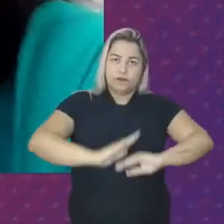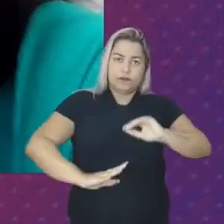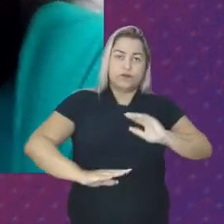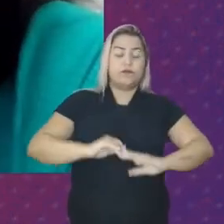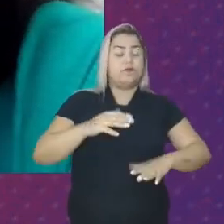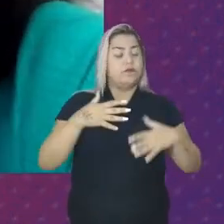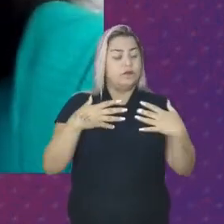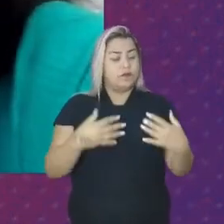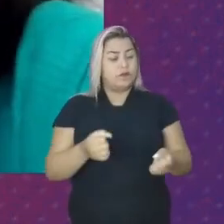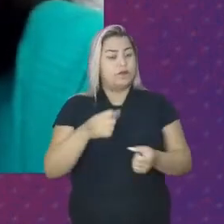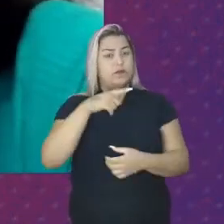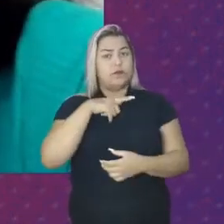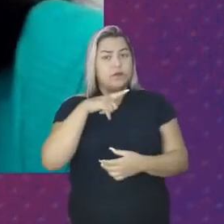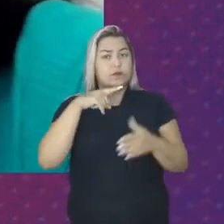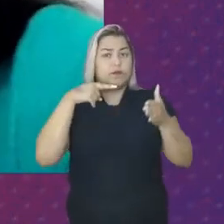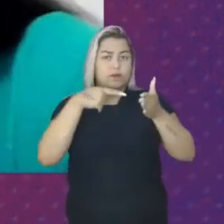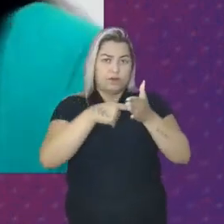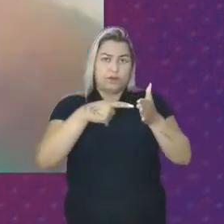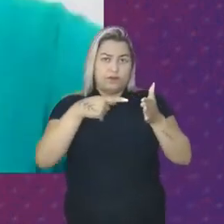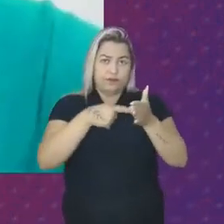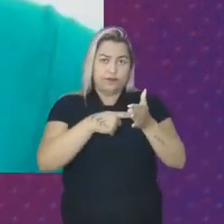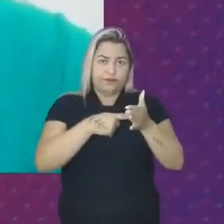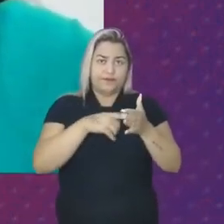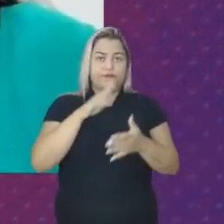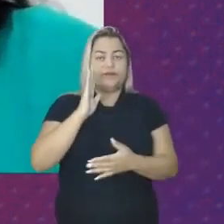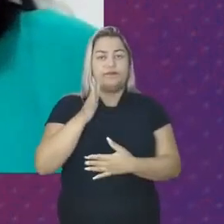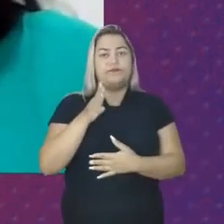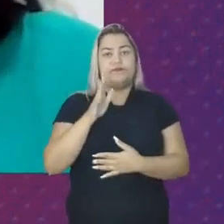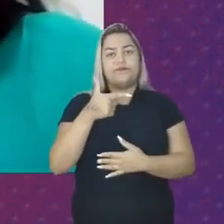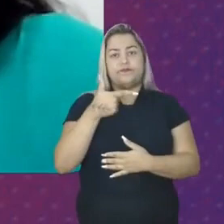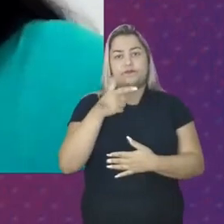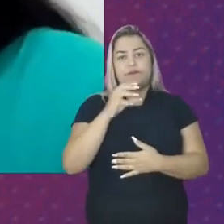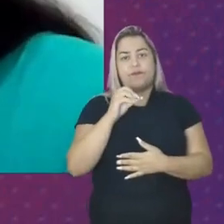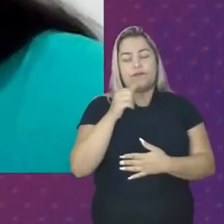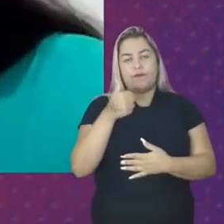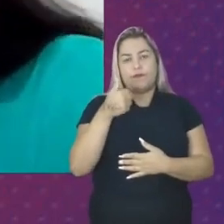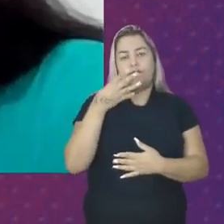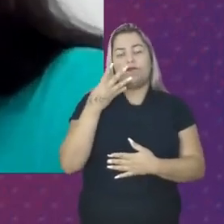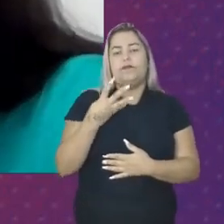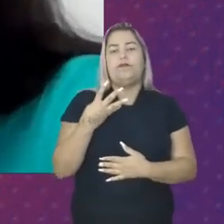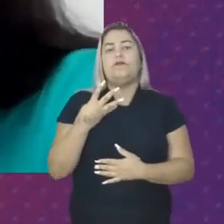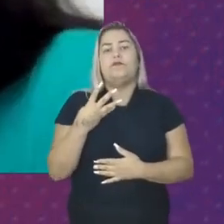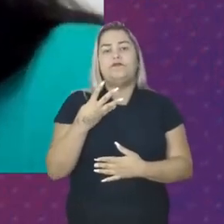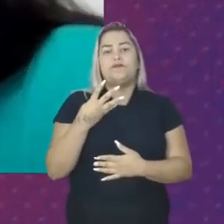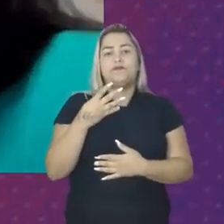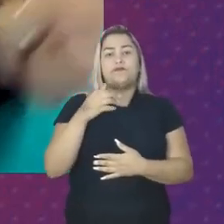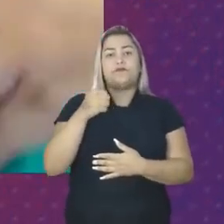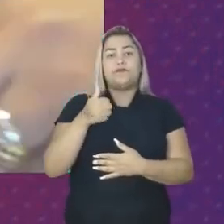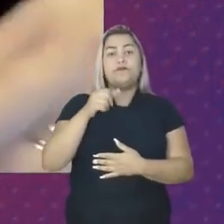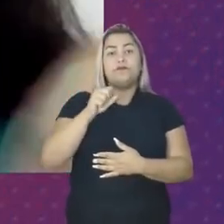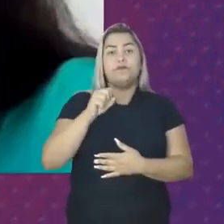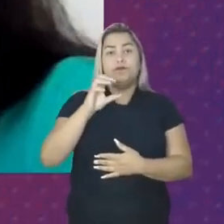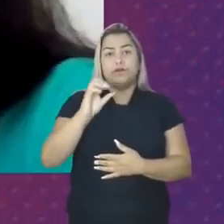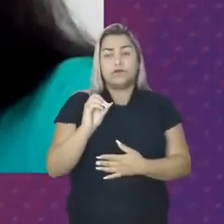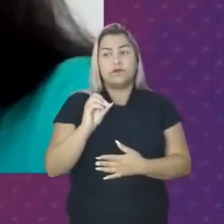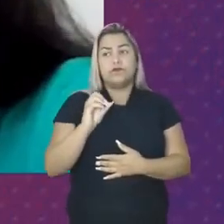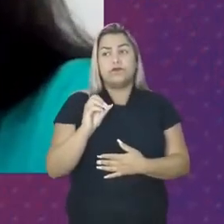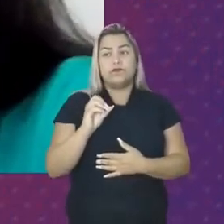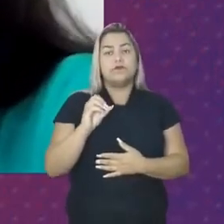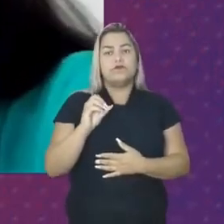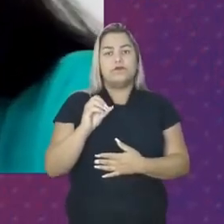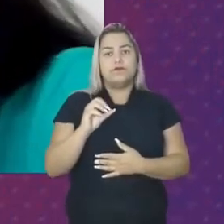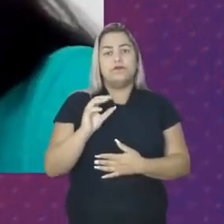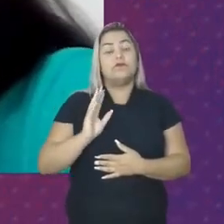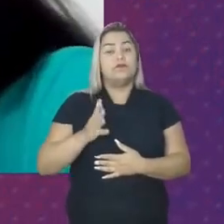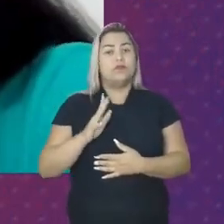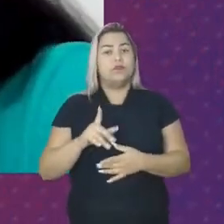de receber denúncias, né? E aí, já agora em 2014, o Ligue 180 ele incorpora